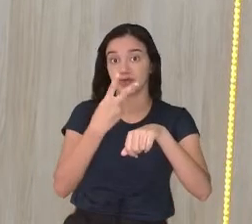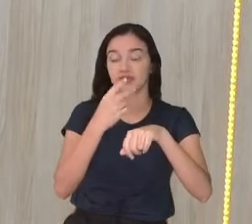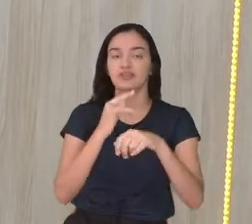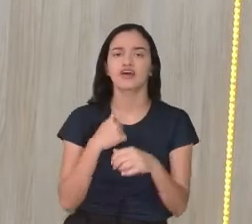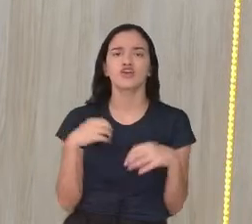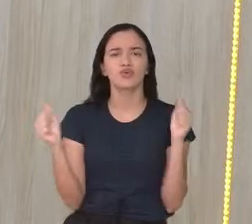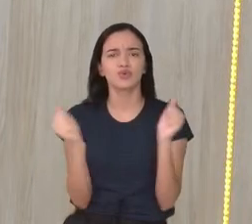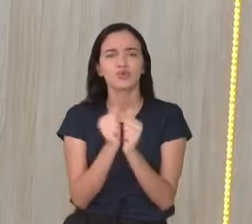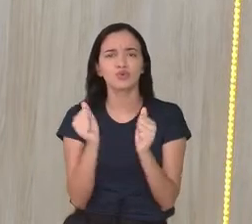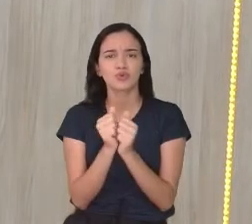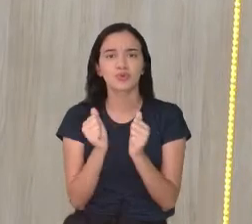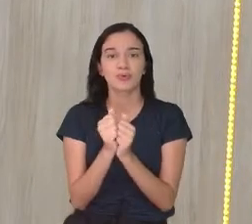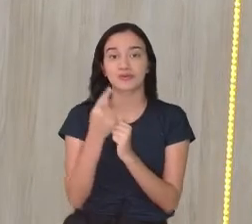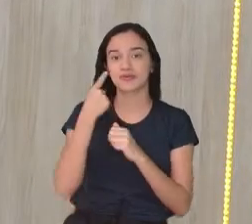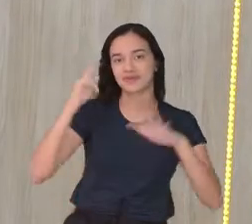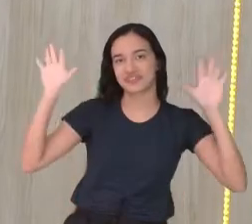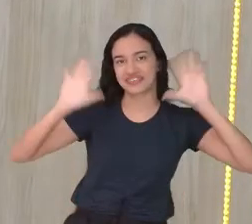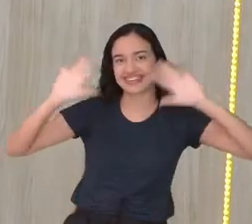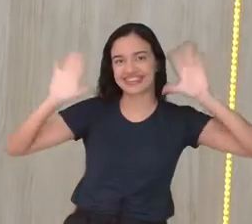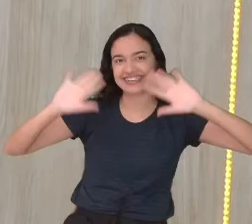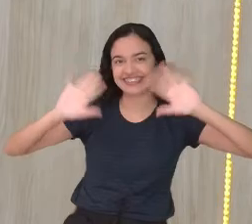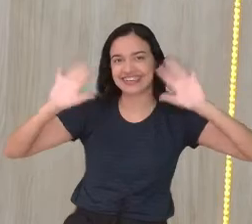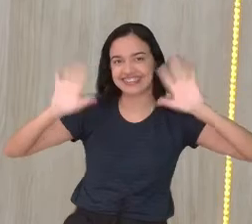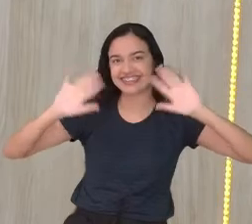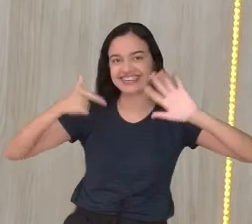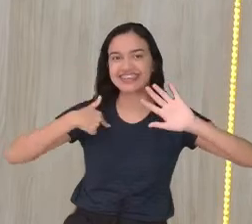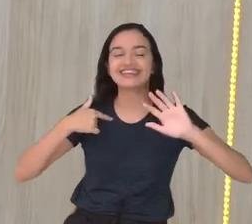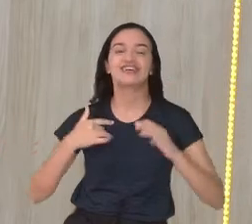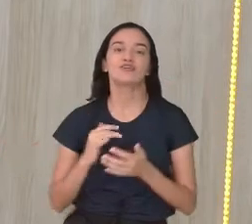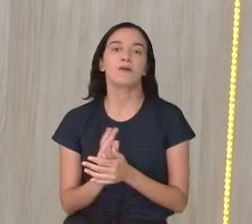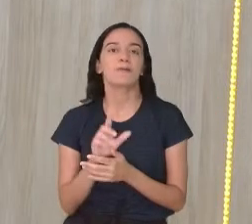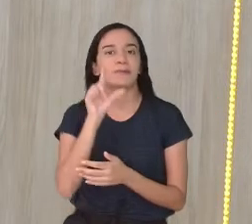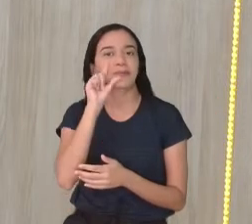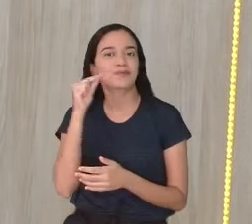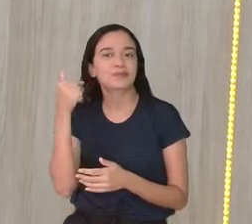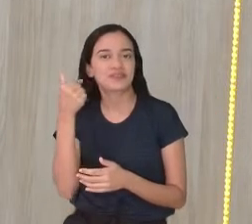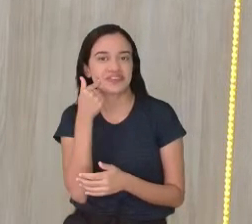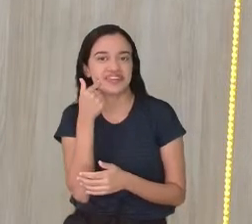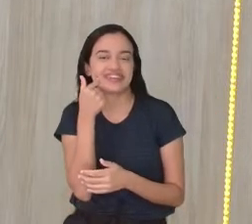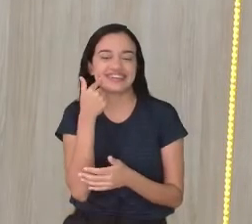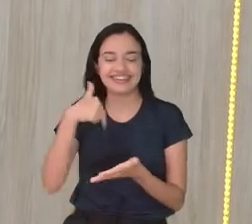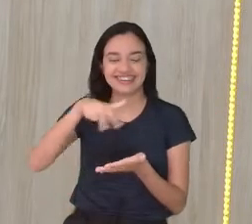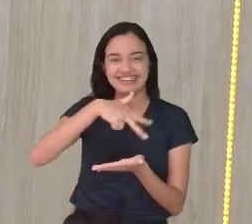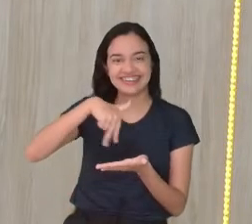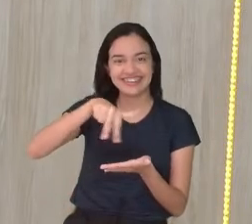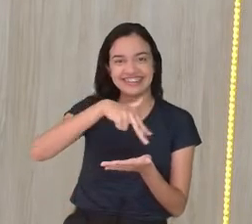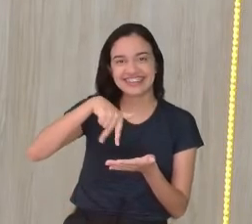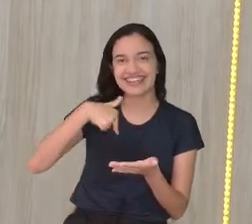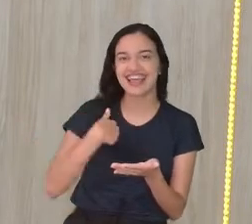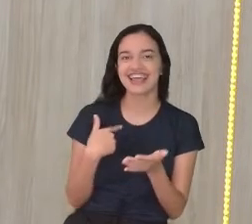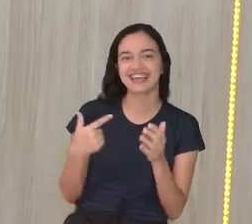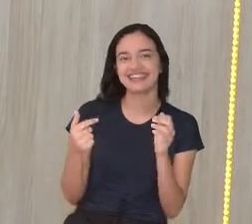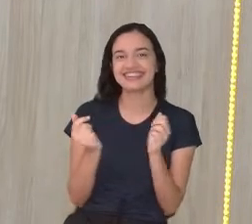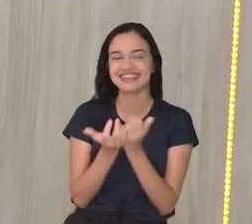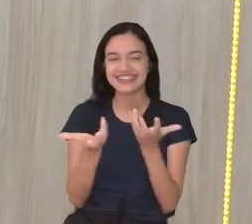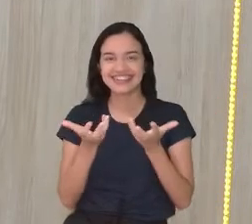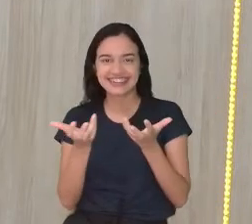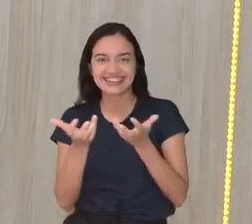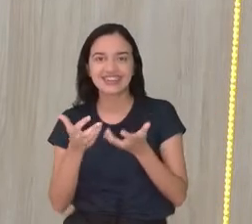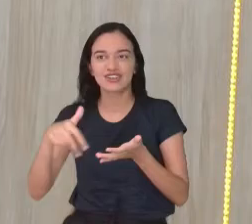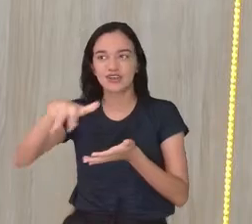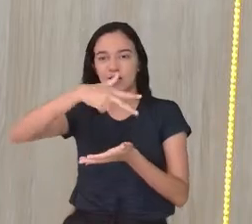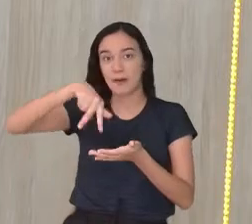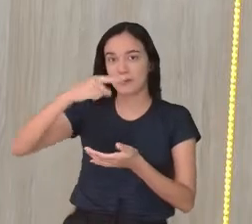junto comigo aqui, ó. Olha quem está aqui, ó. Como o Midian dançou, eu também quero